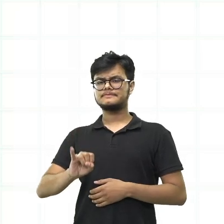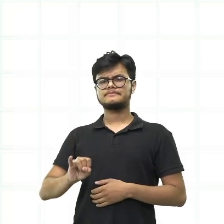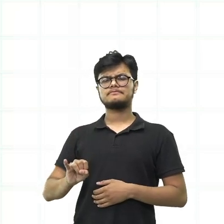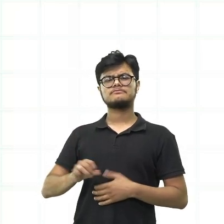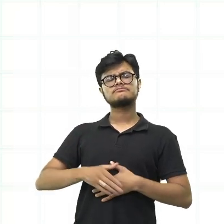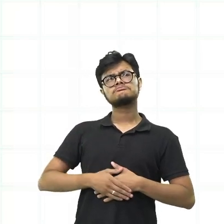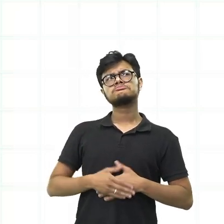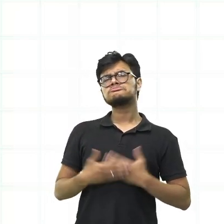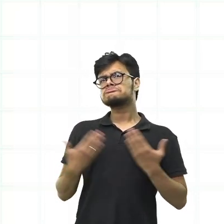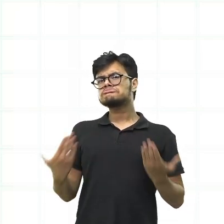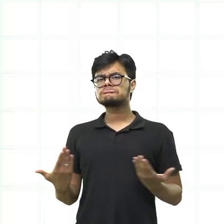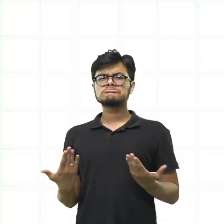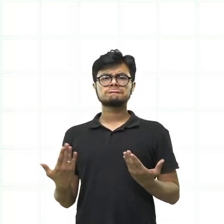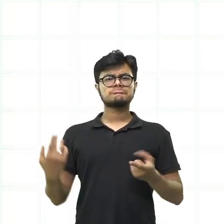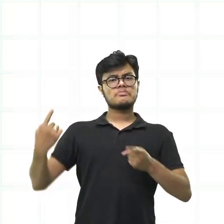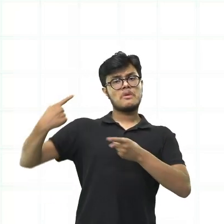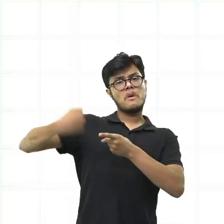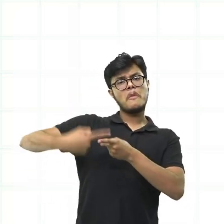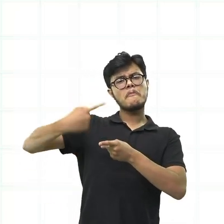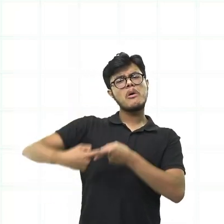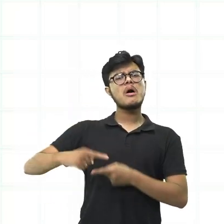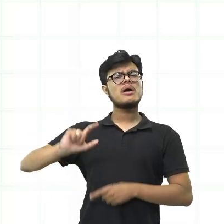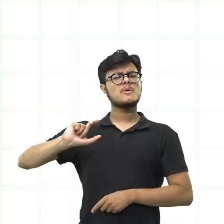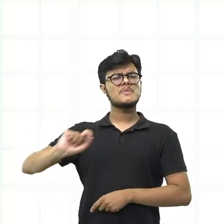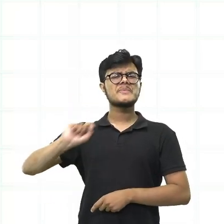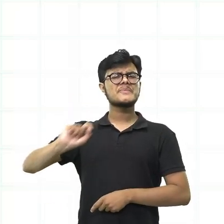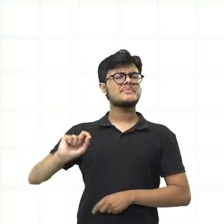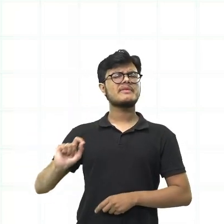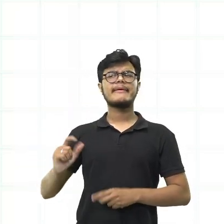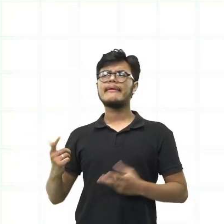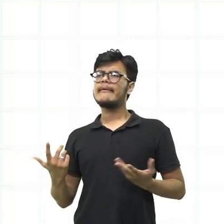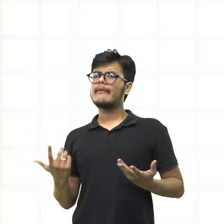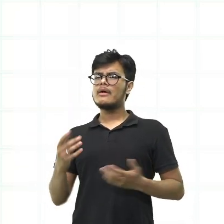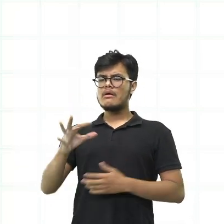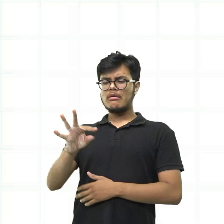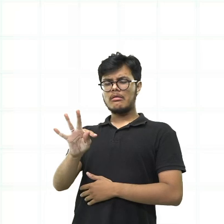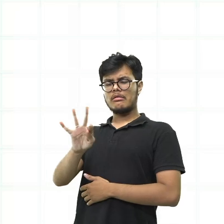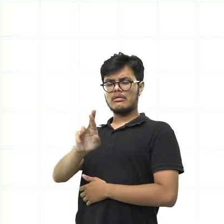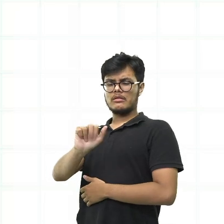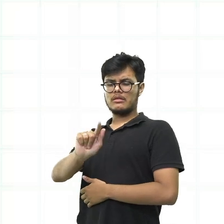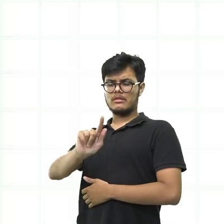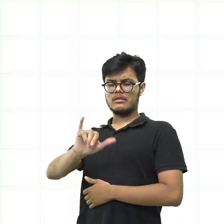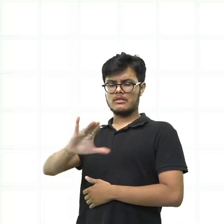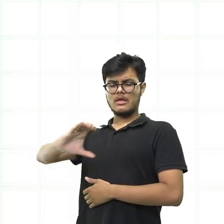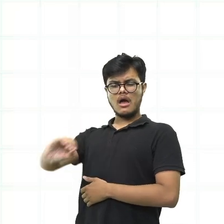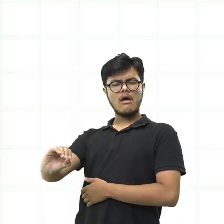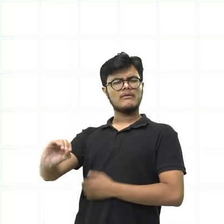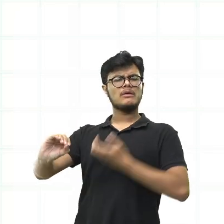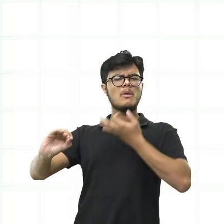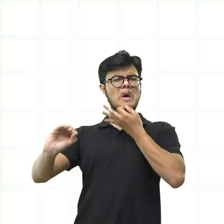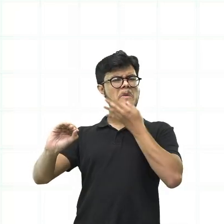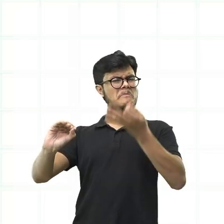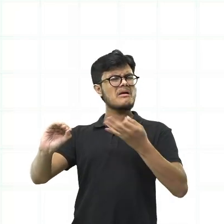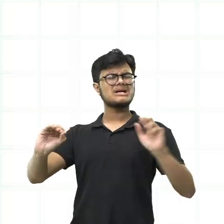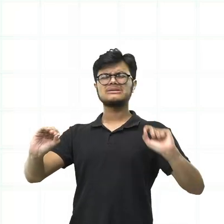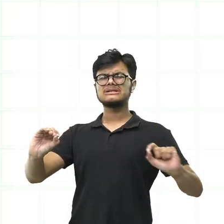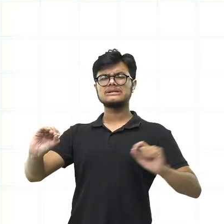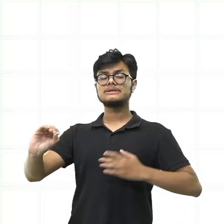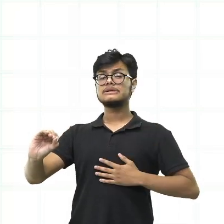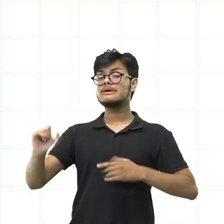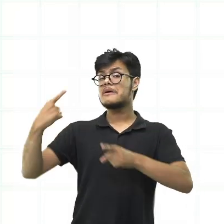que eu identifico, professor, esse trágico como uma opinião? Porque